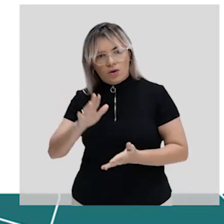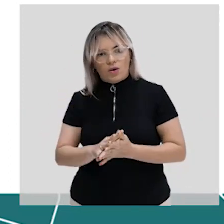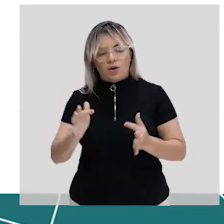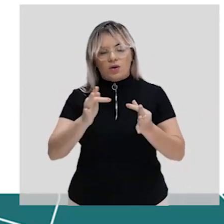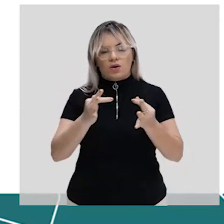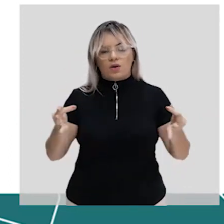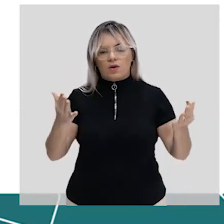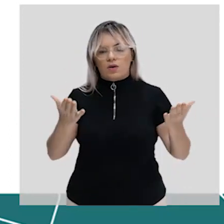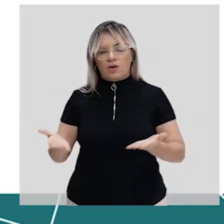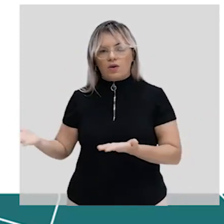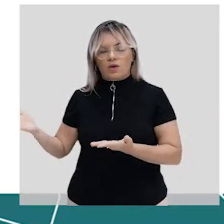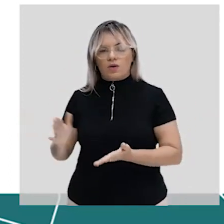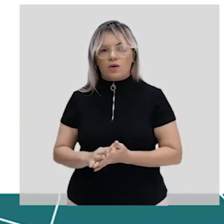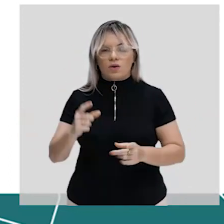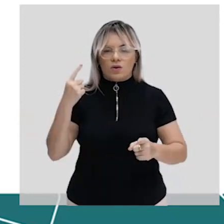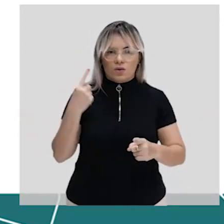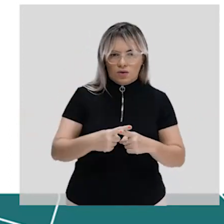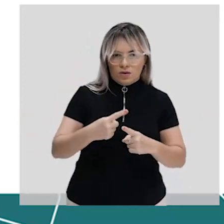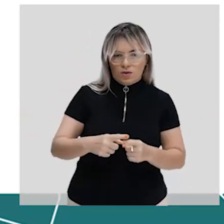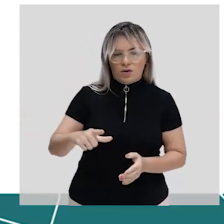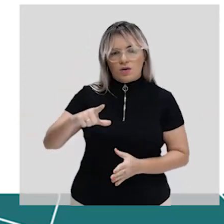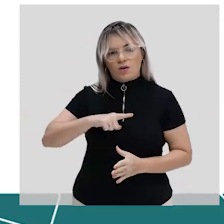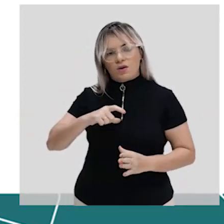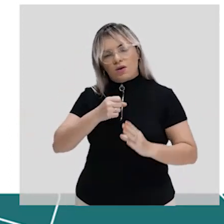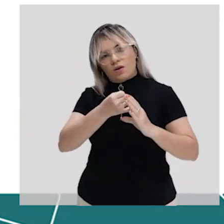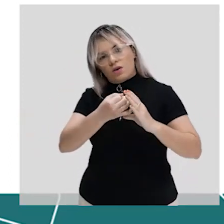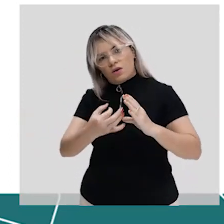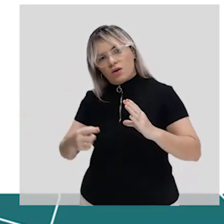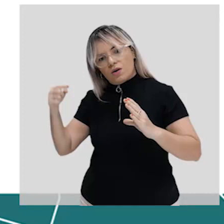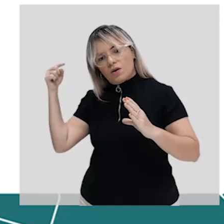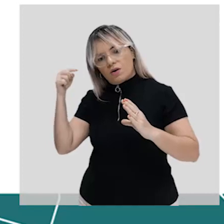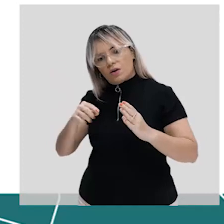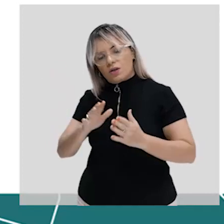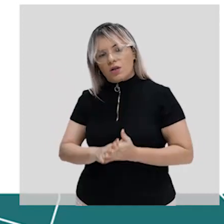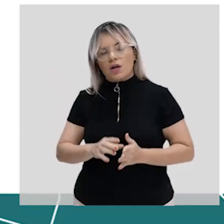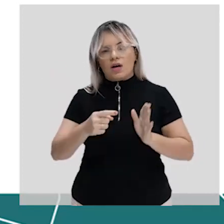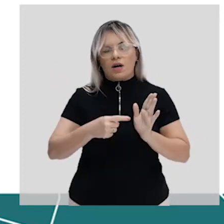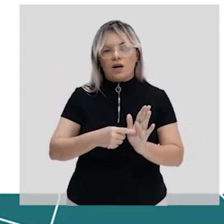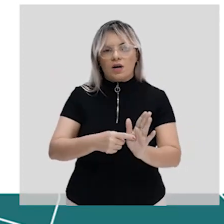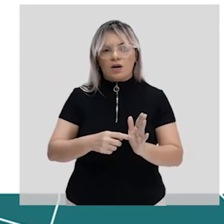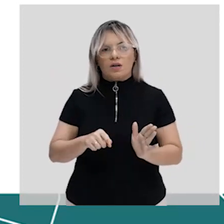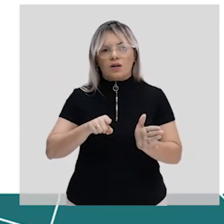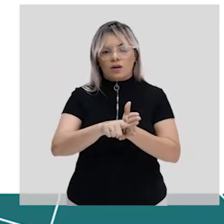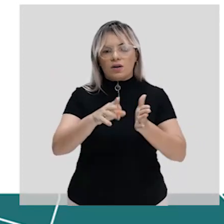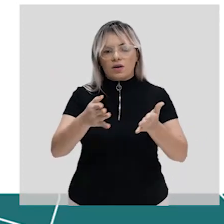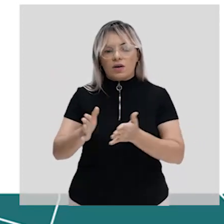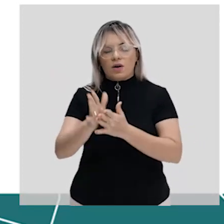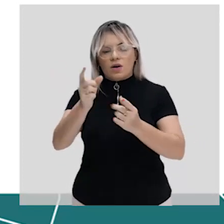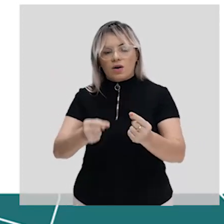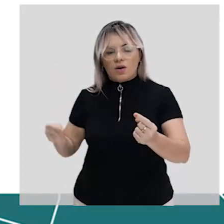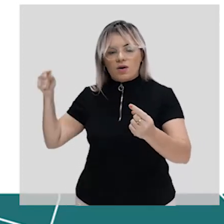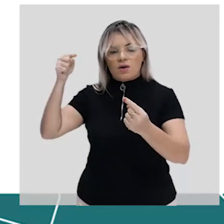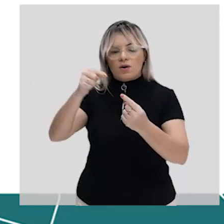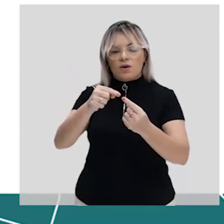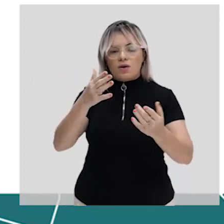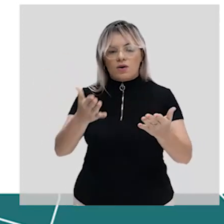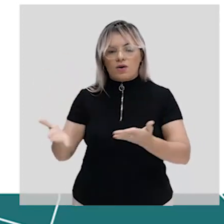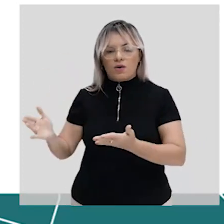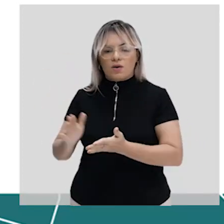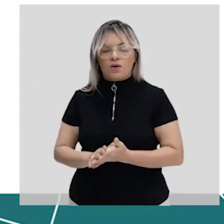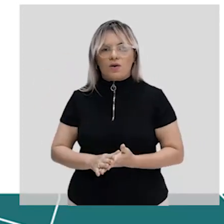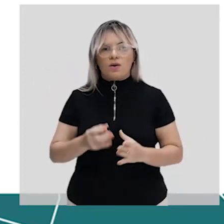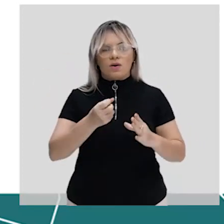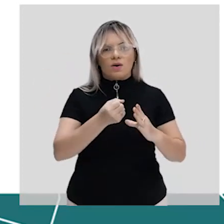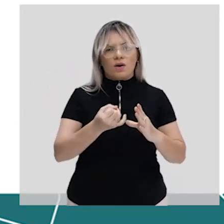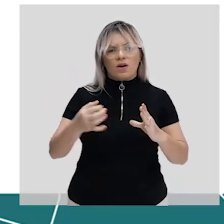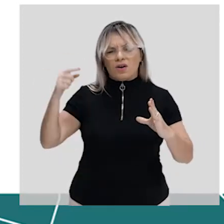fórmula, tá? Até porque eu tenho as quantidades definidas no enunciado. O objetivo é eu dizer o quê? Vamos lá, ó, quantos